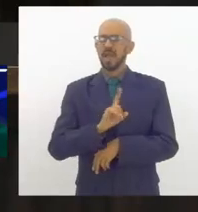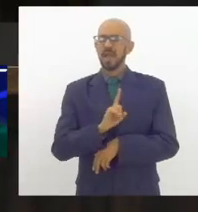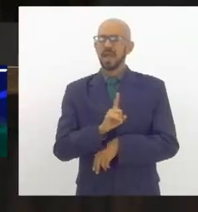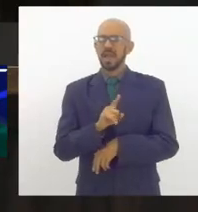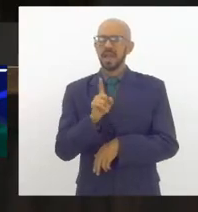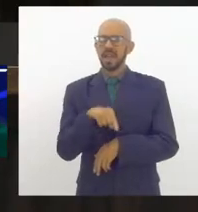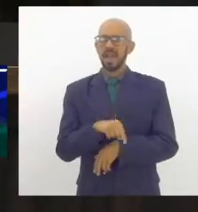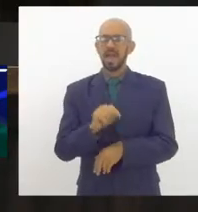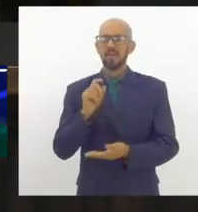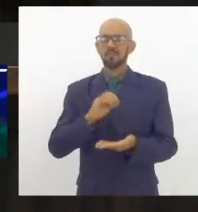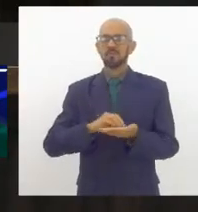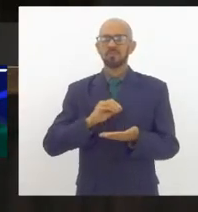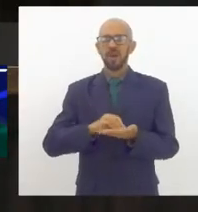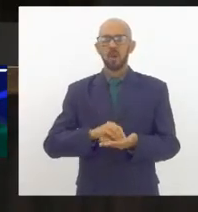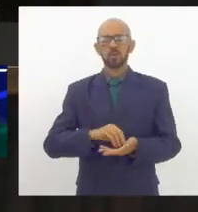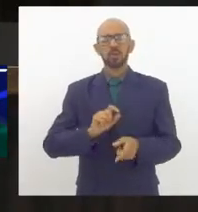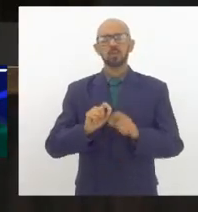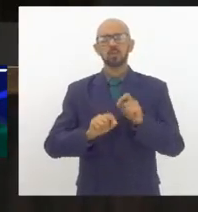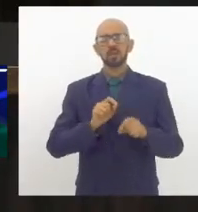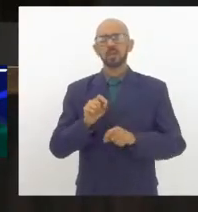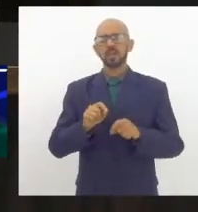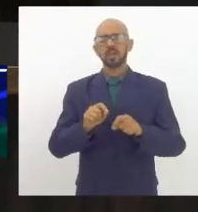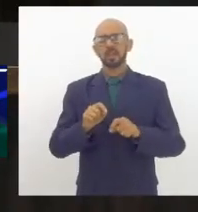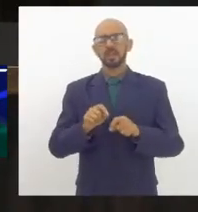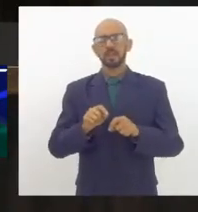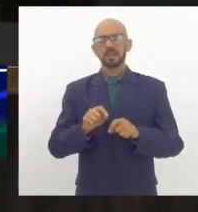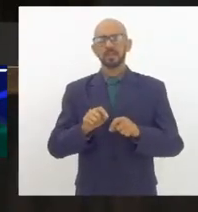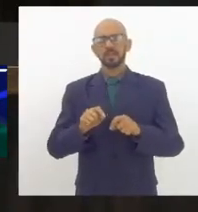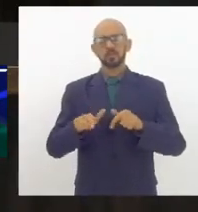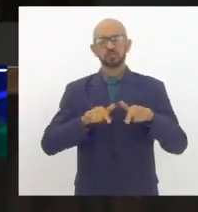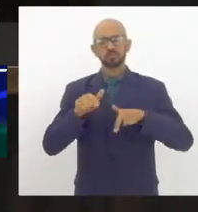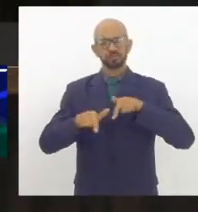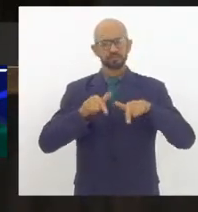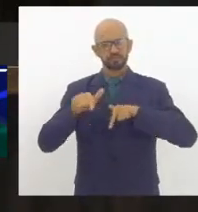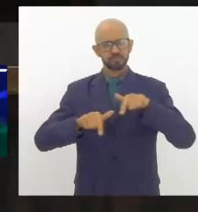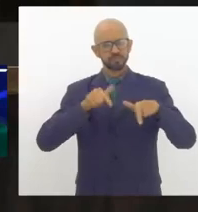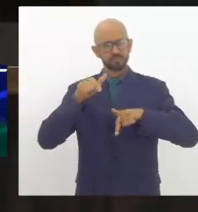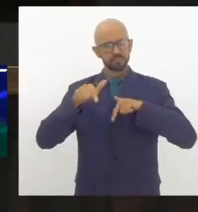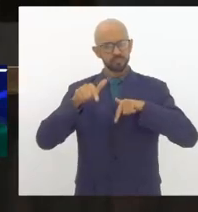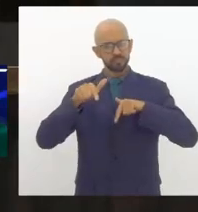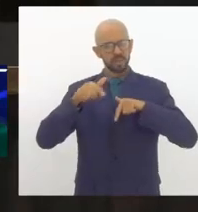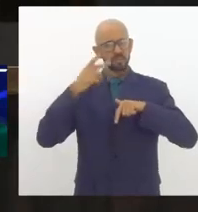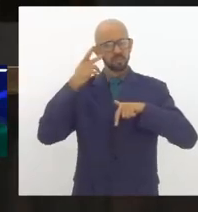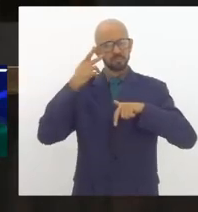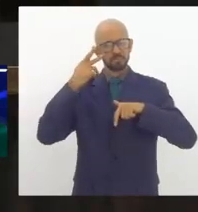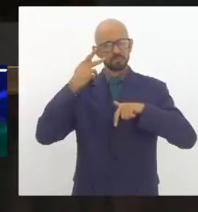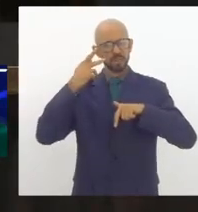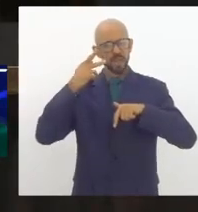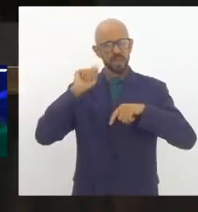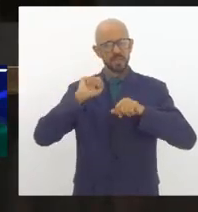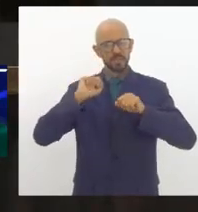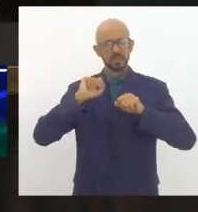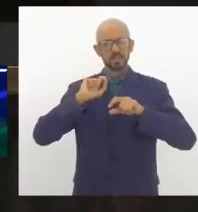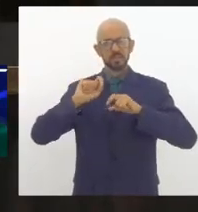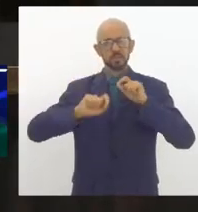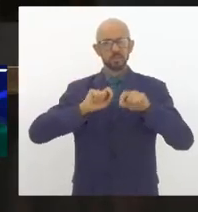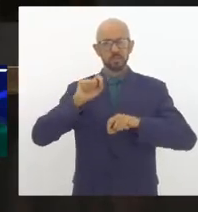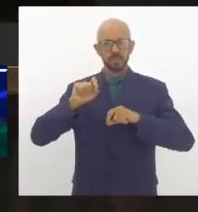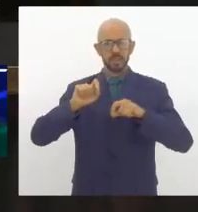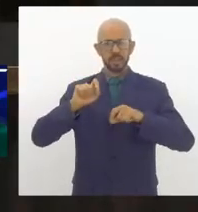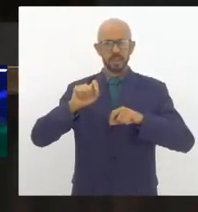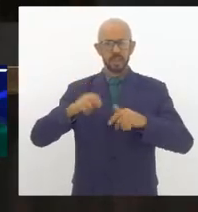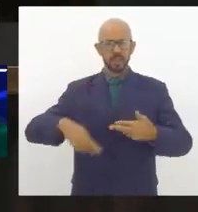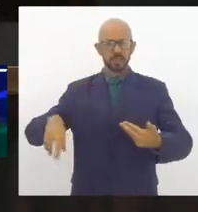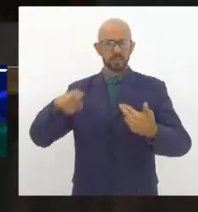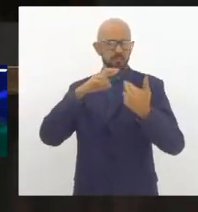é a não realização da tarefa para Qual foi atribuída a designação